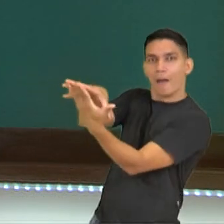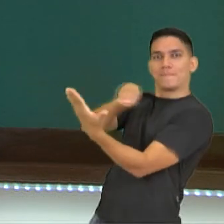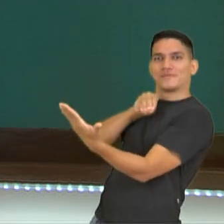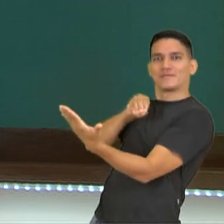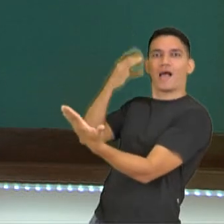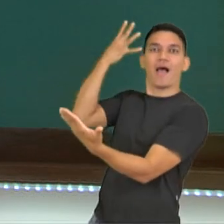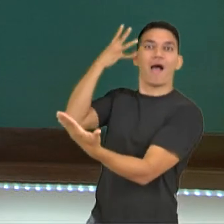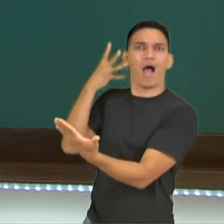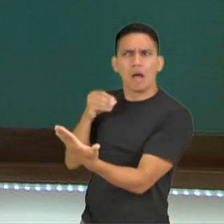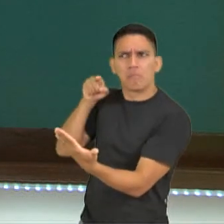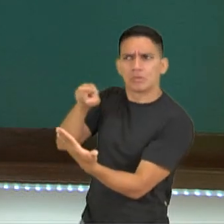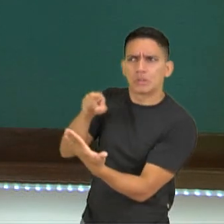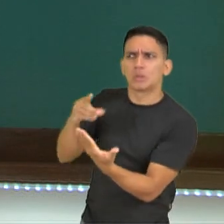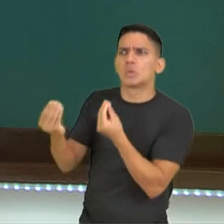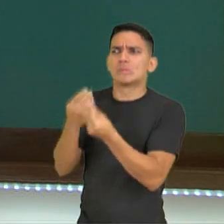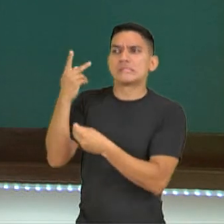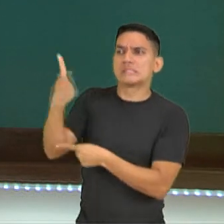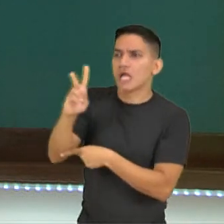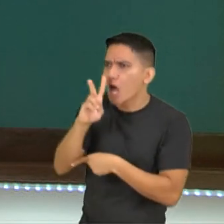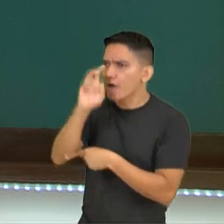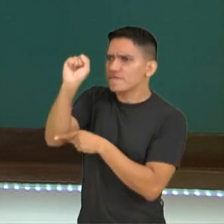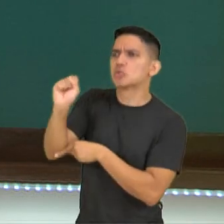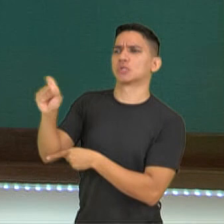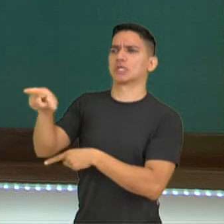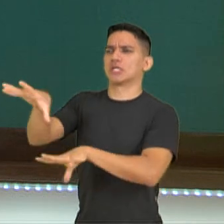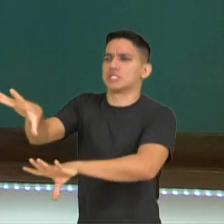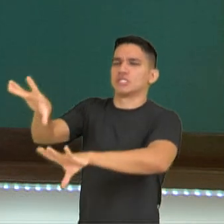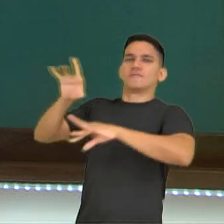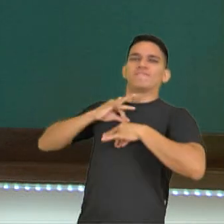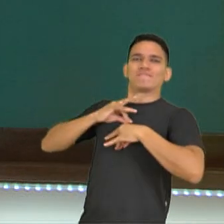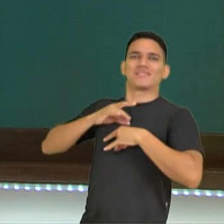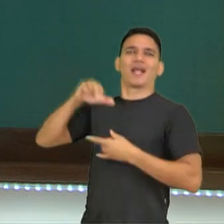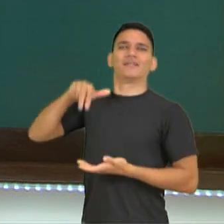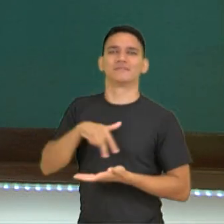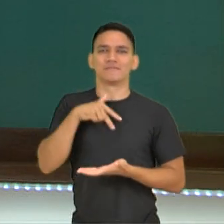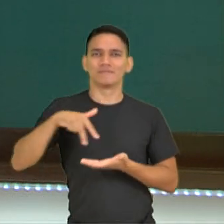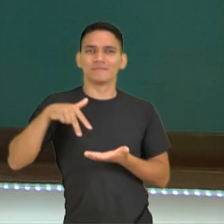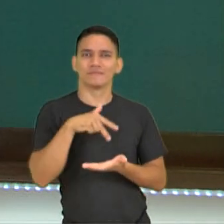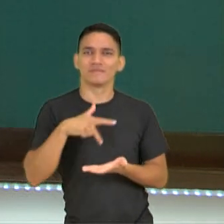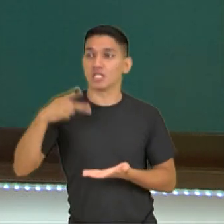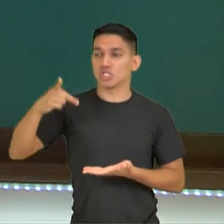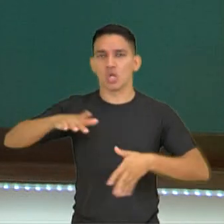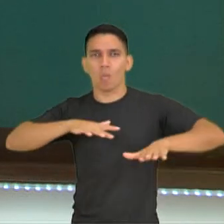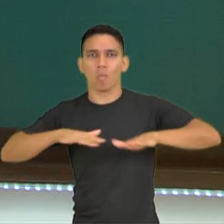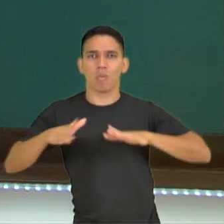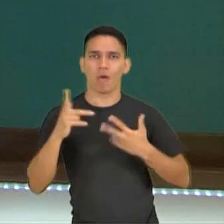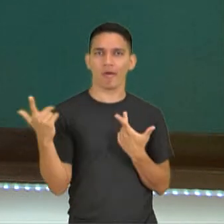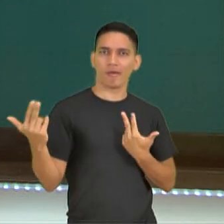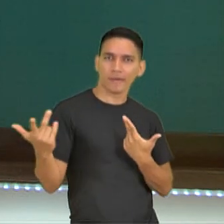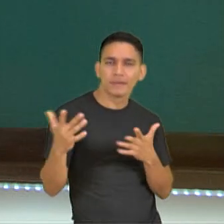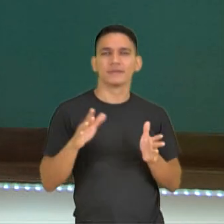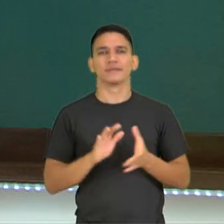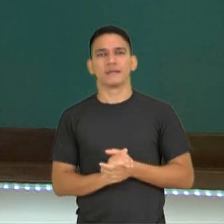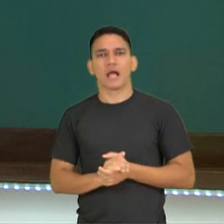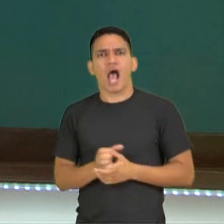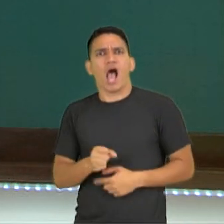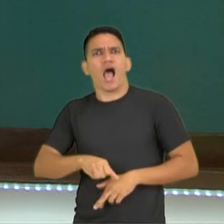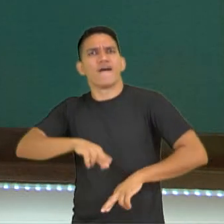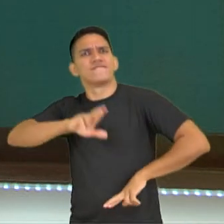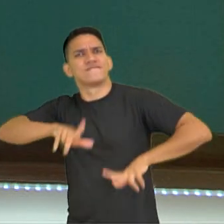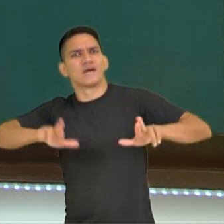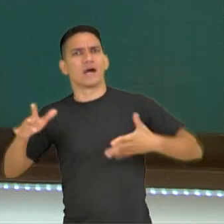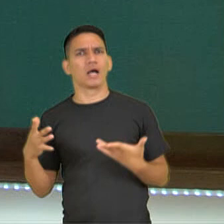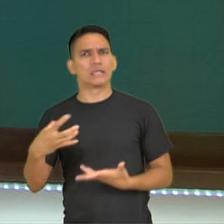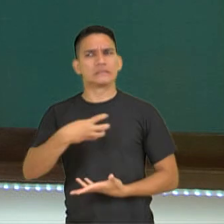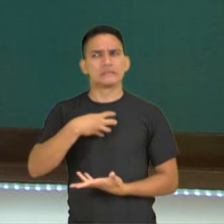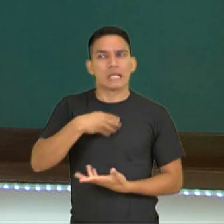forma de tentar adquirir para si a força e a energia desses animais, muitas vezes numa tentativa de domar